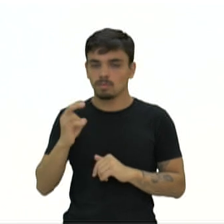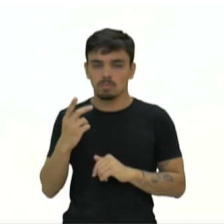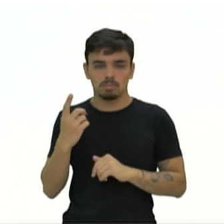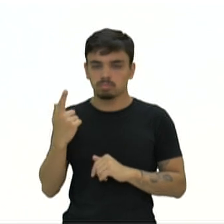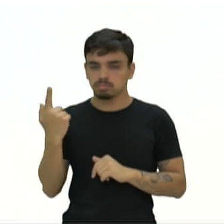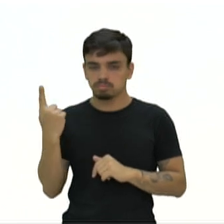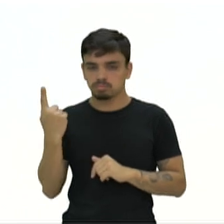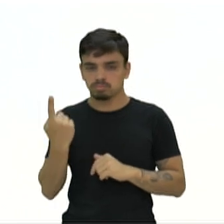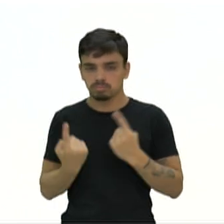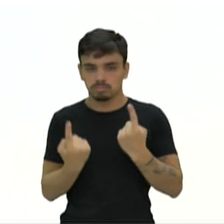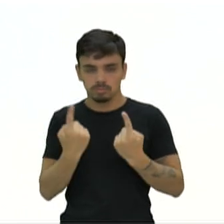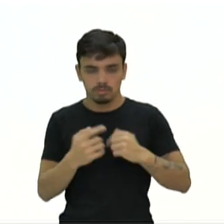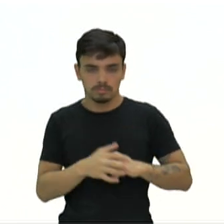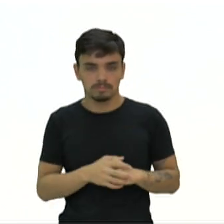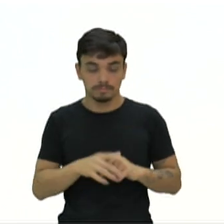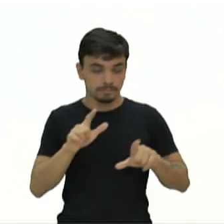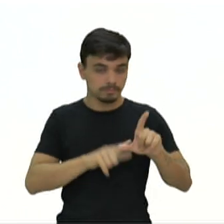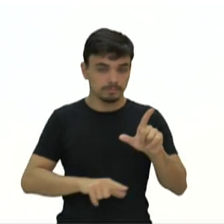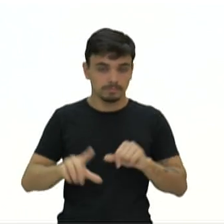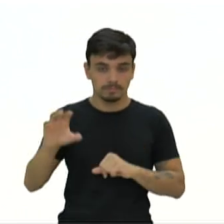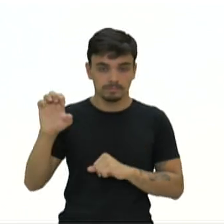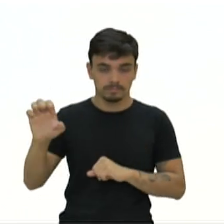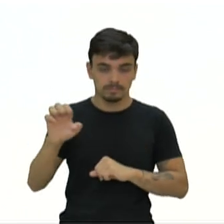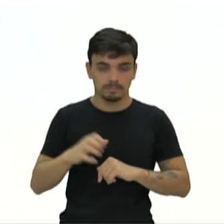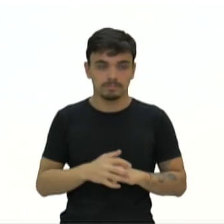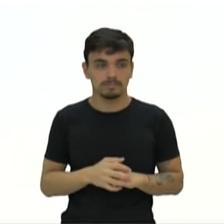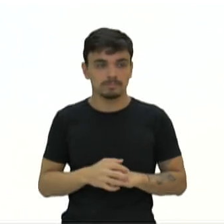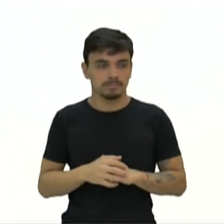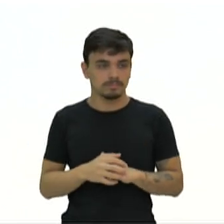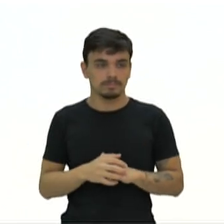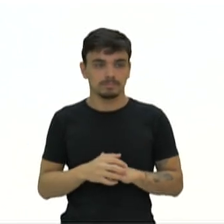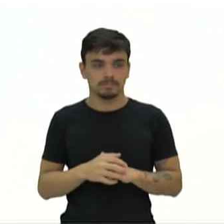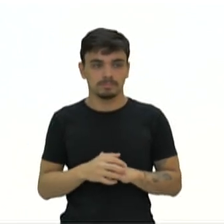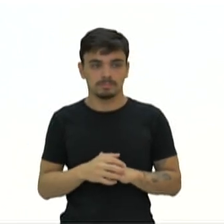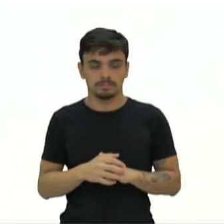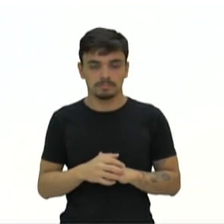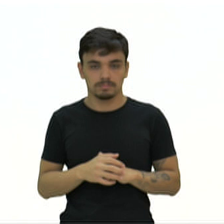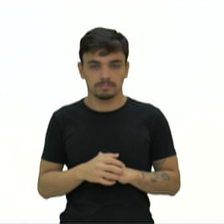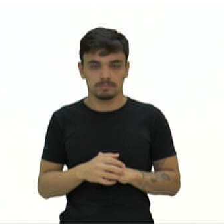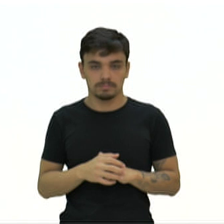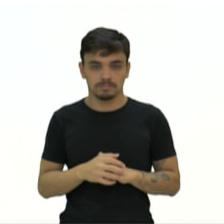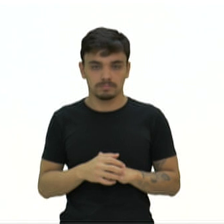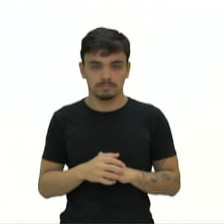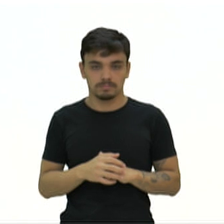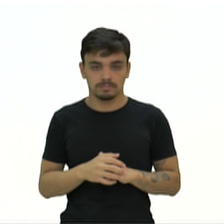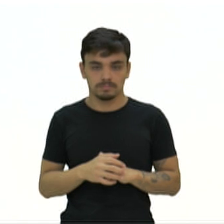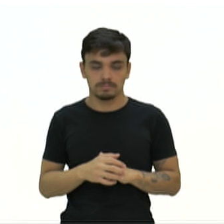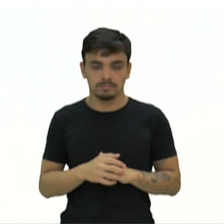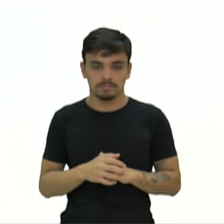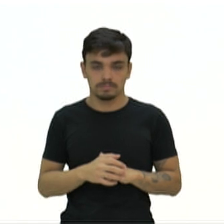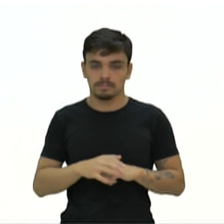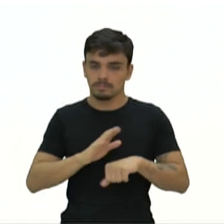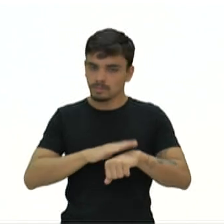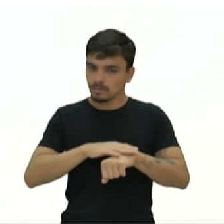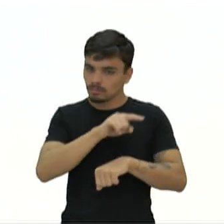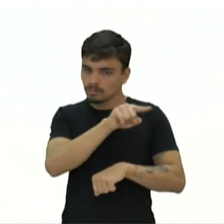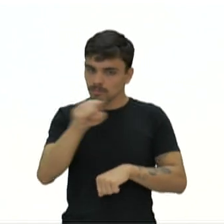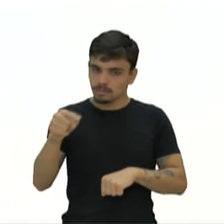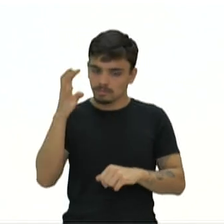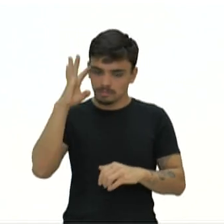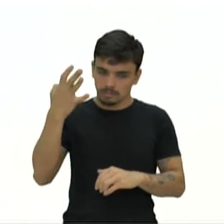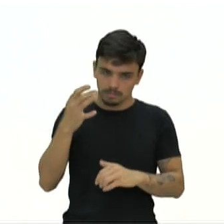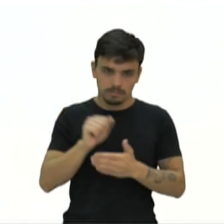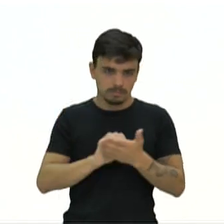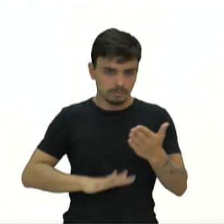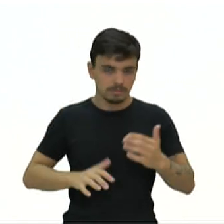e luteinizante. Ou letra E, folículo estimulante e progesterona. Mais um tempinho para vocês resolverem